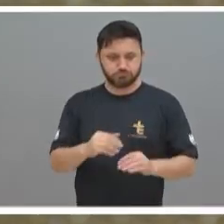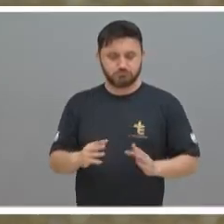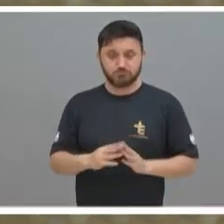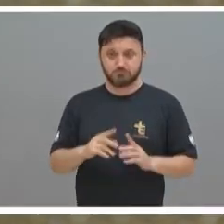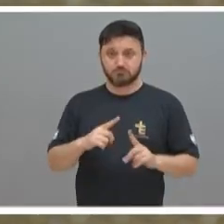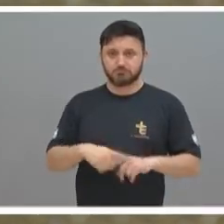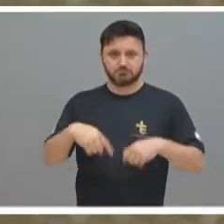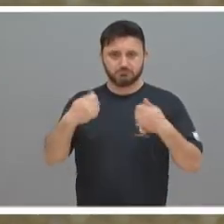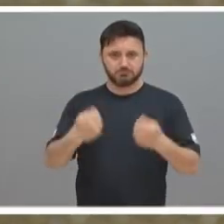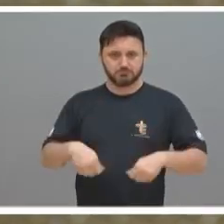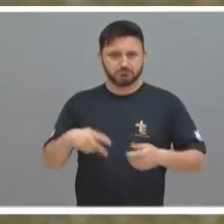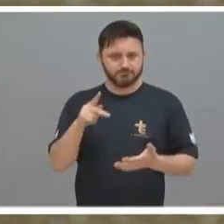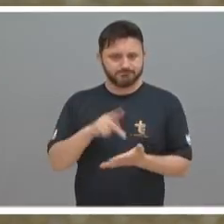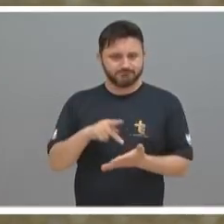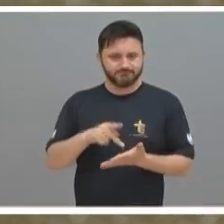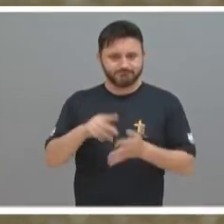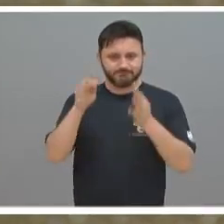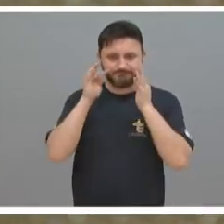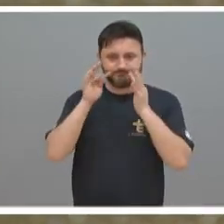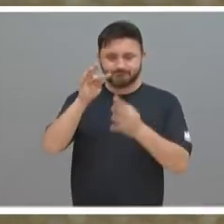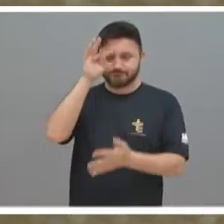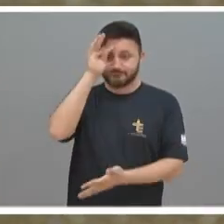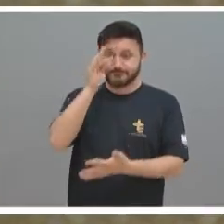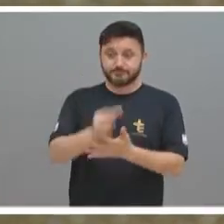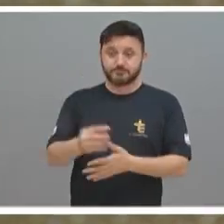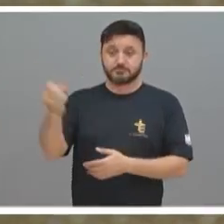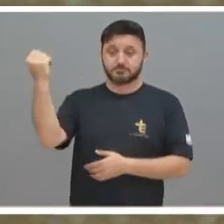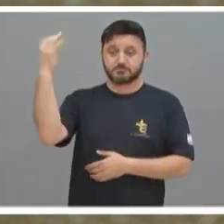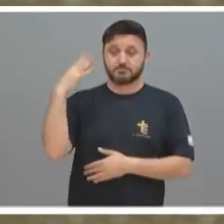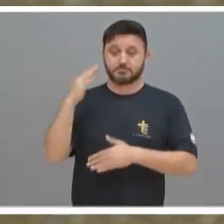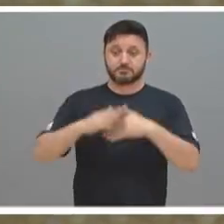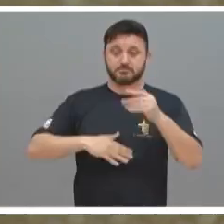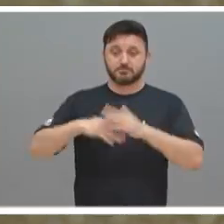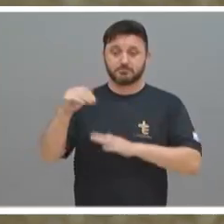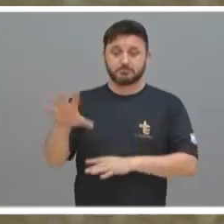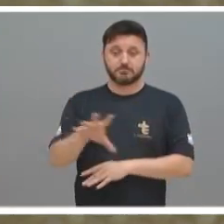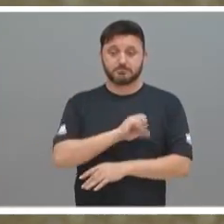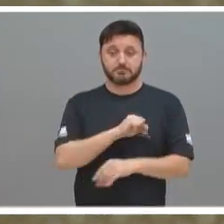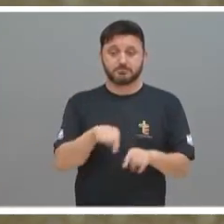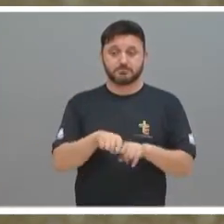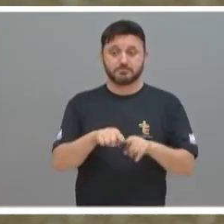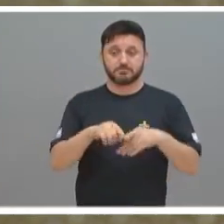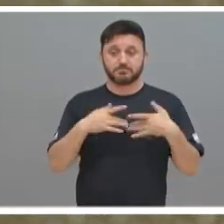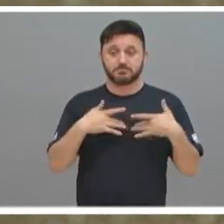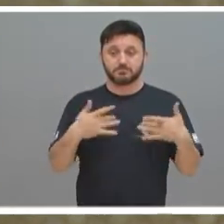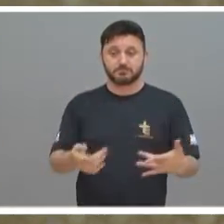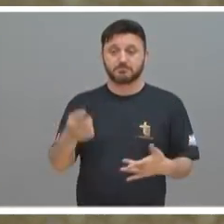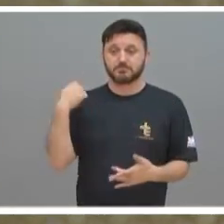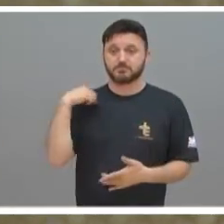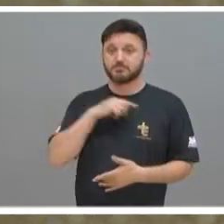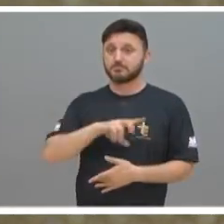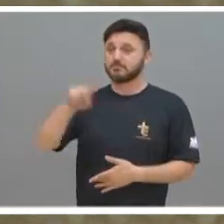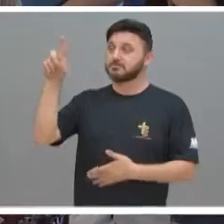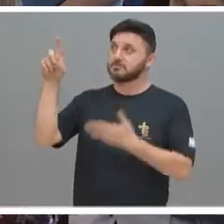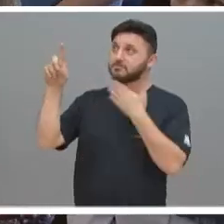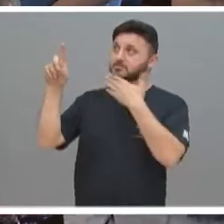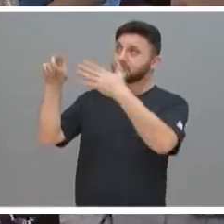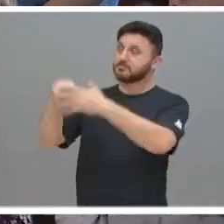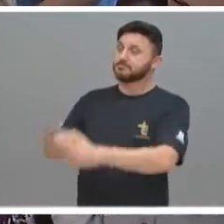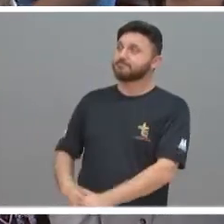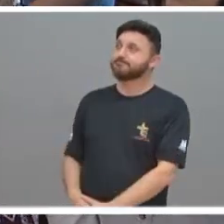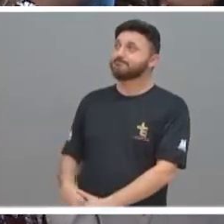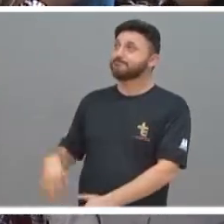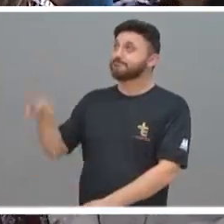verdadeiro testemunho de fé, iluminado por nossas ações de amor e misericórdia, nós vos pedimos.